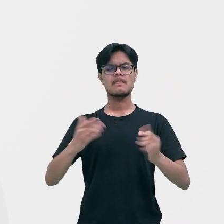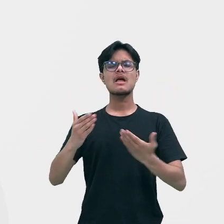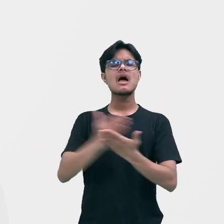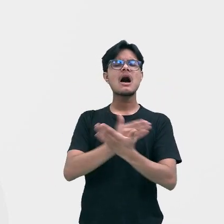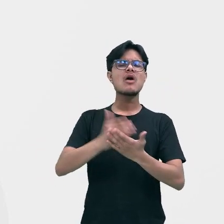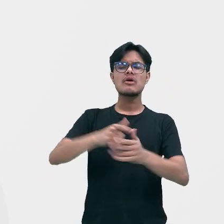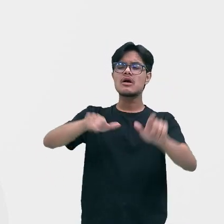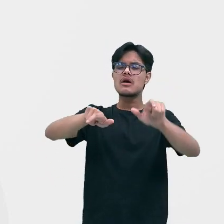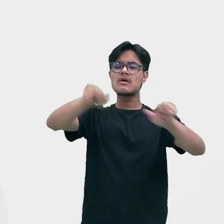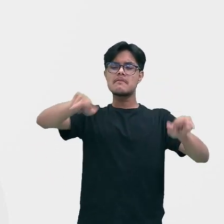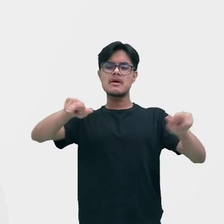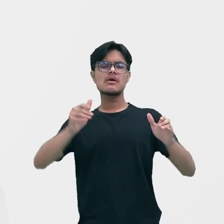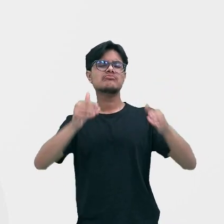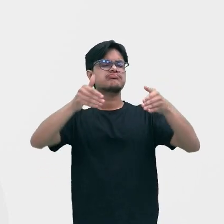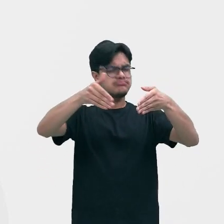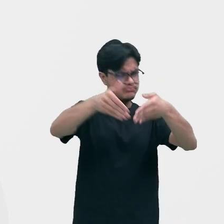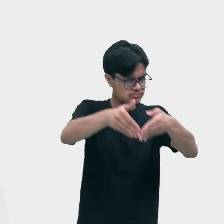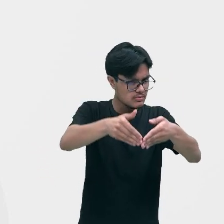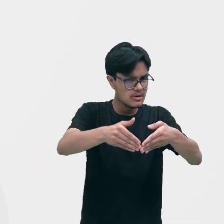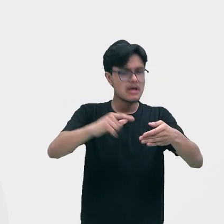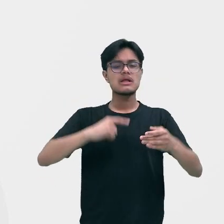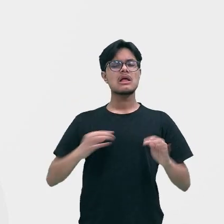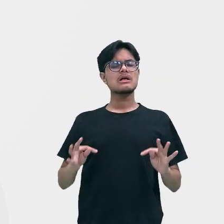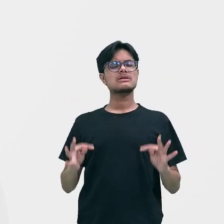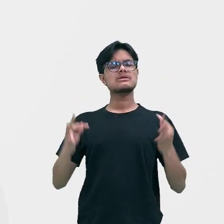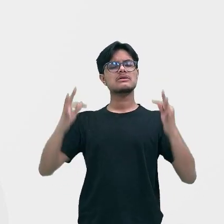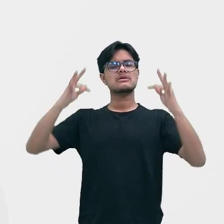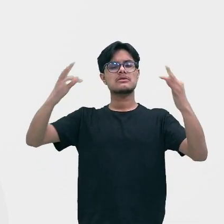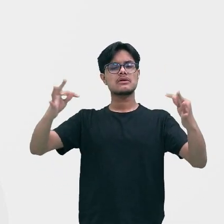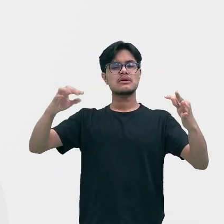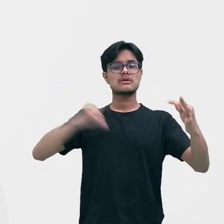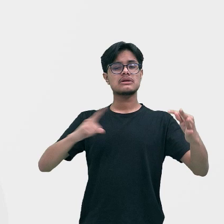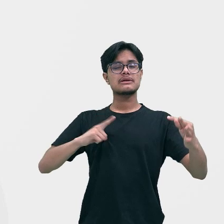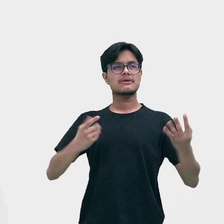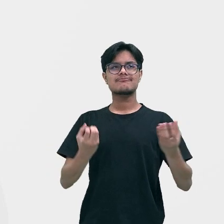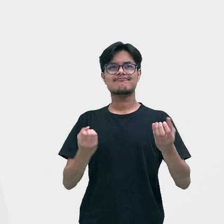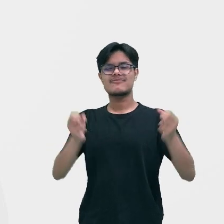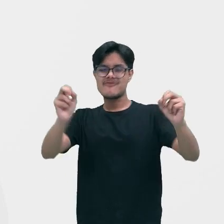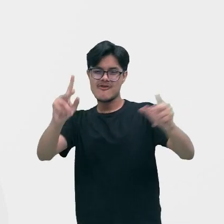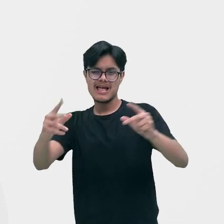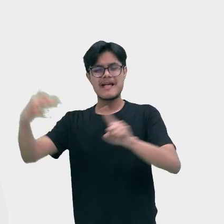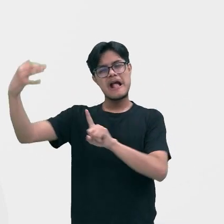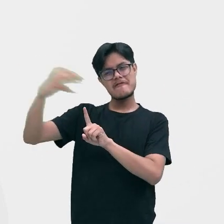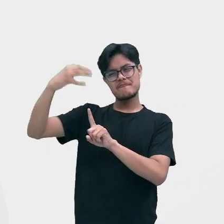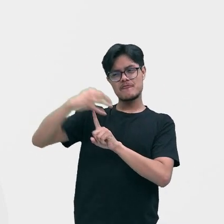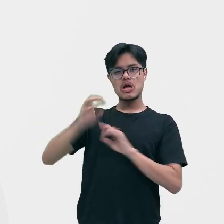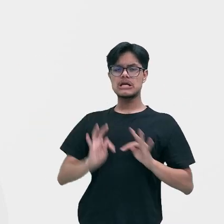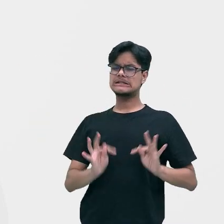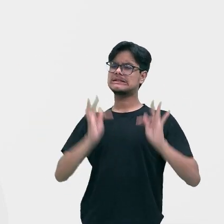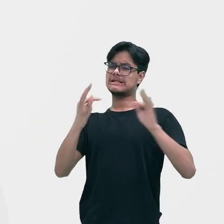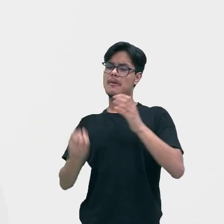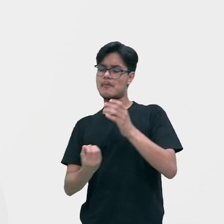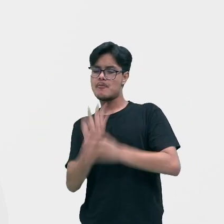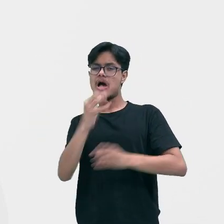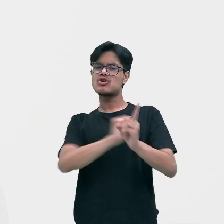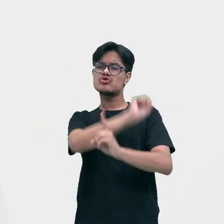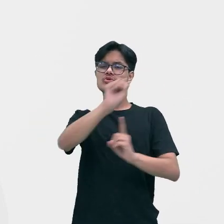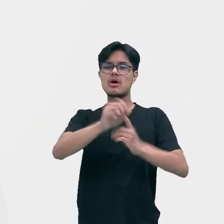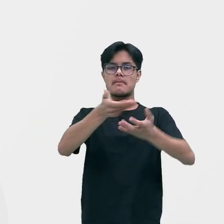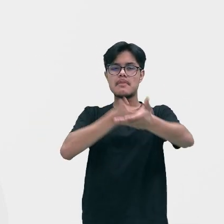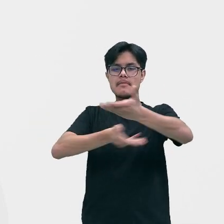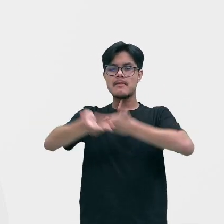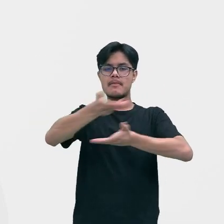do debate, os especialistas veem a tecnologia como um elemento causal que incide sobre as práticas sociais,